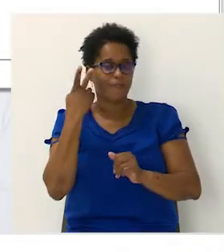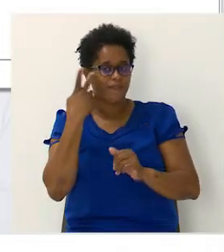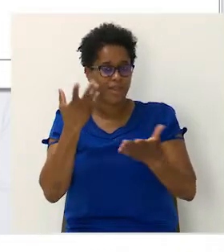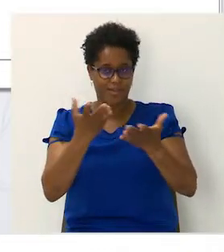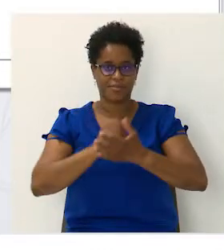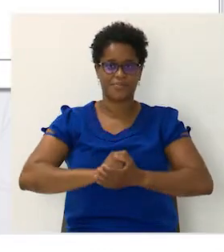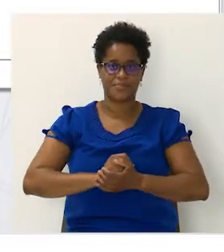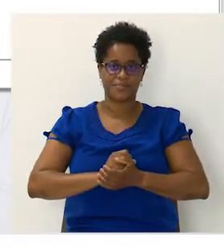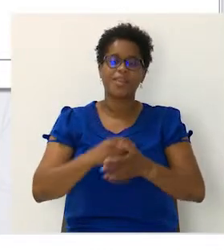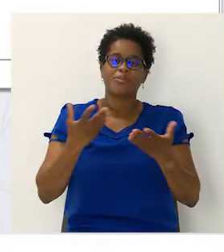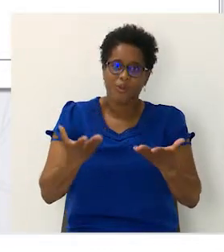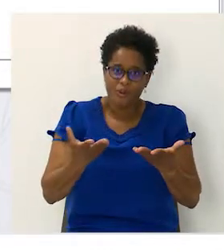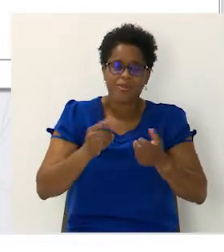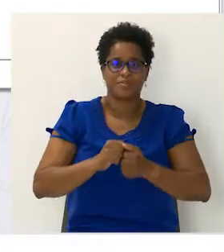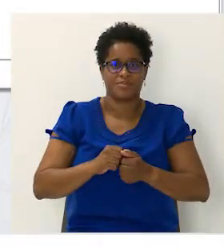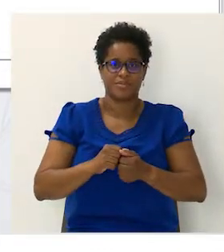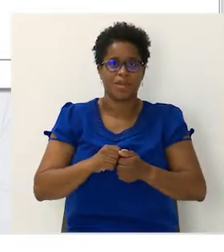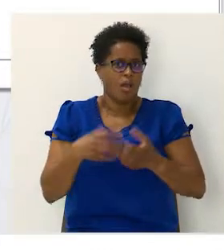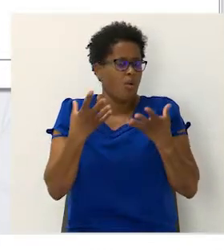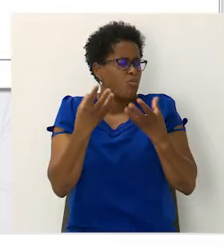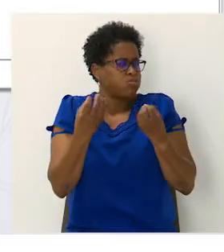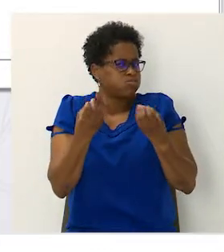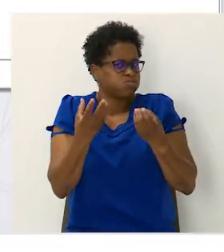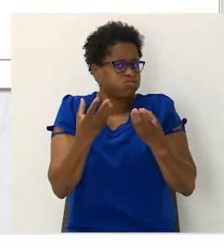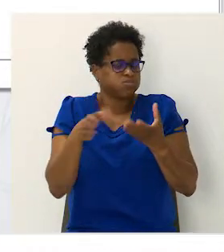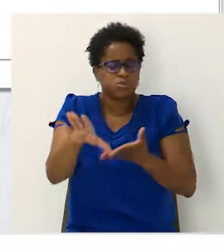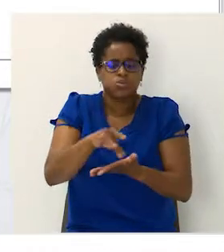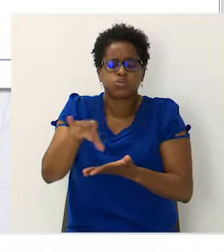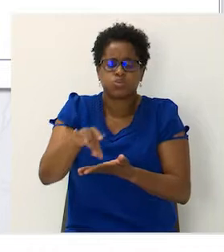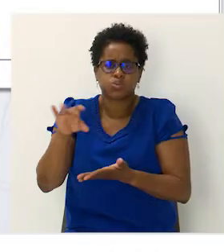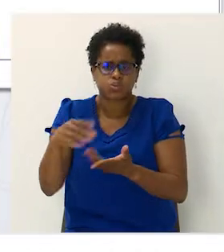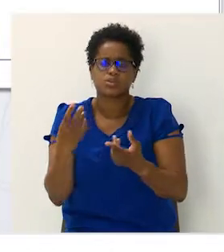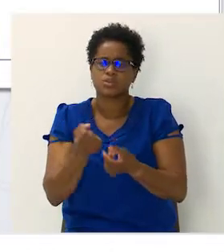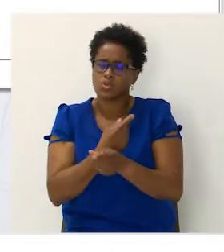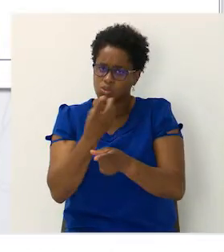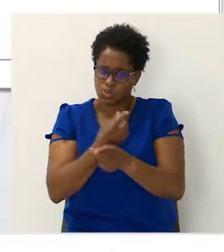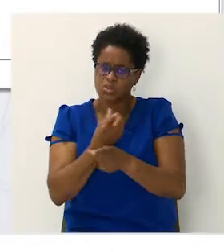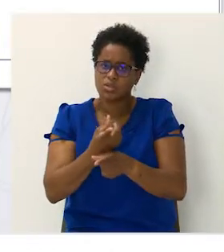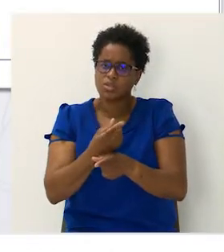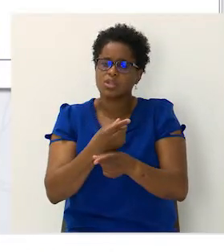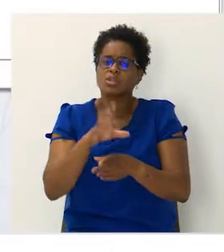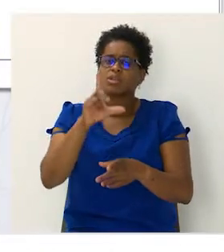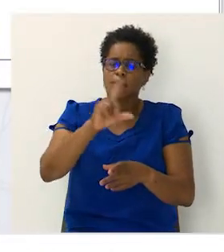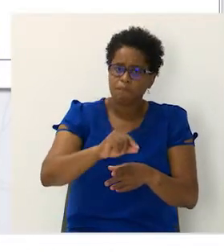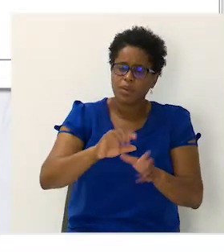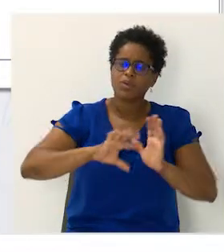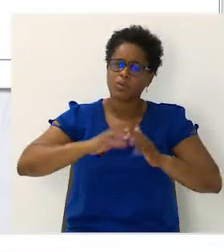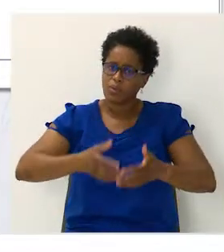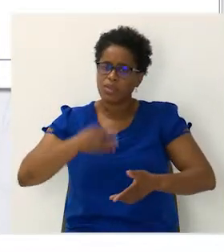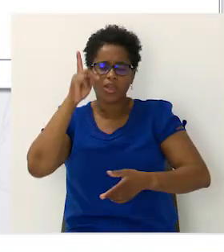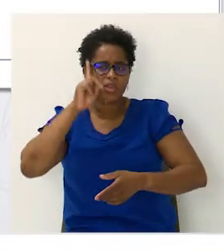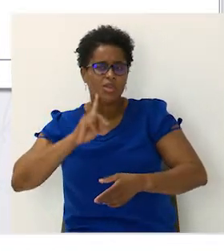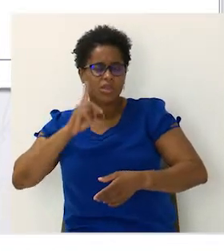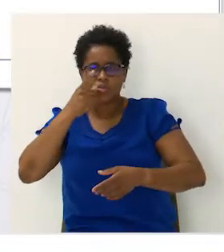sobreviverem, pois a abundância das colheitas e a fertilidade dos animais dependiam da